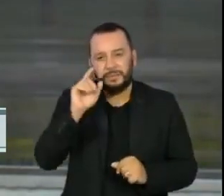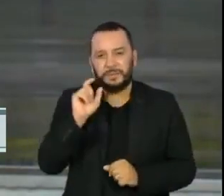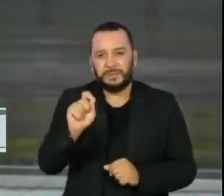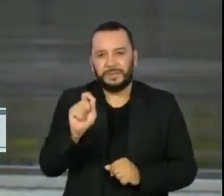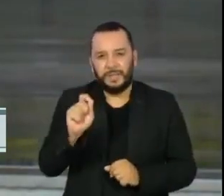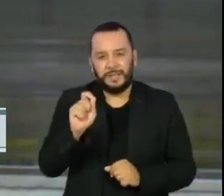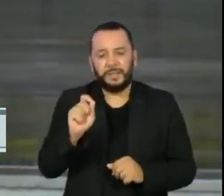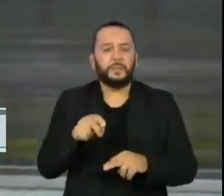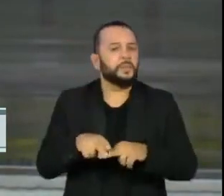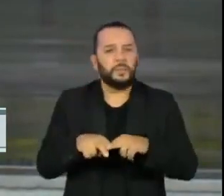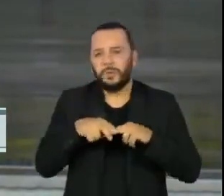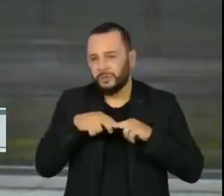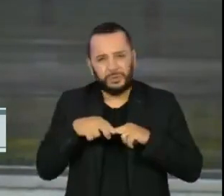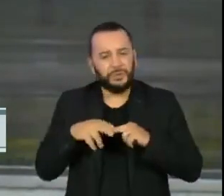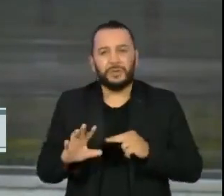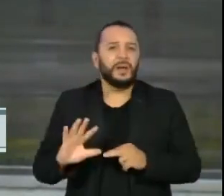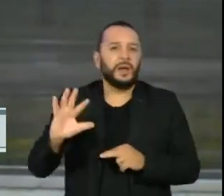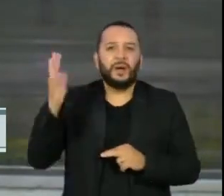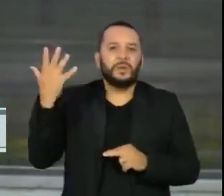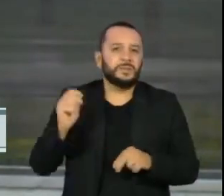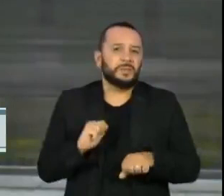que determinaram essa situação